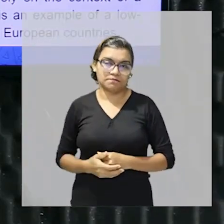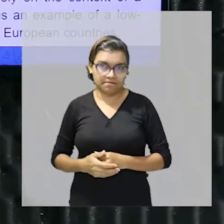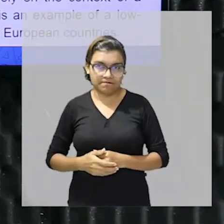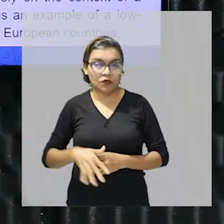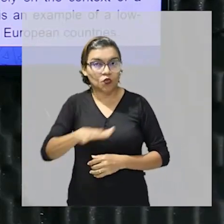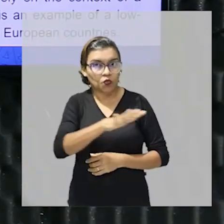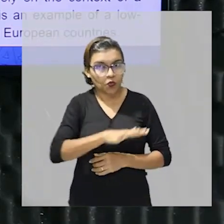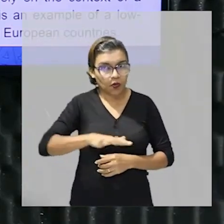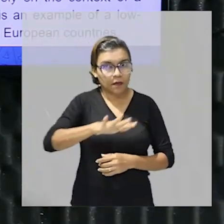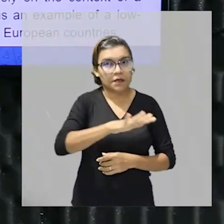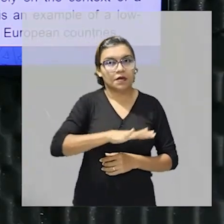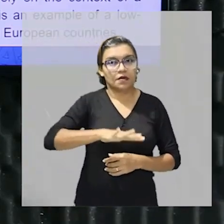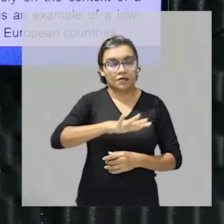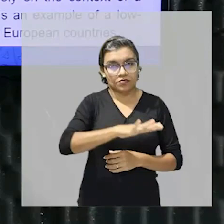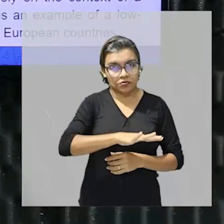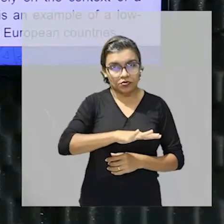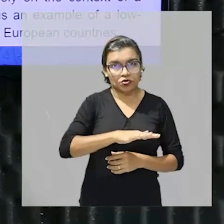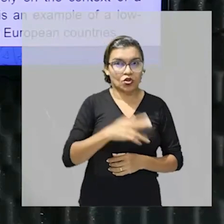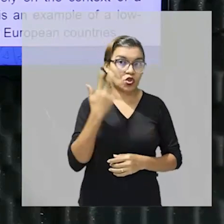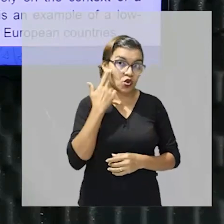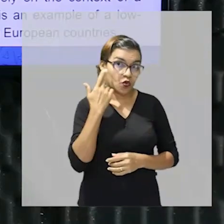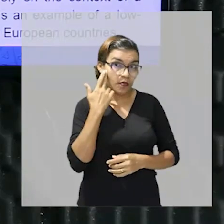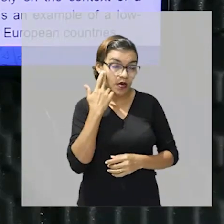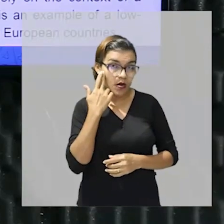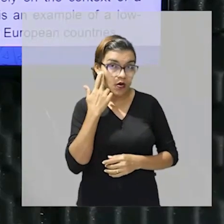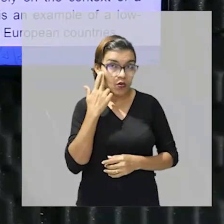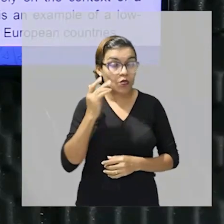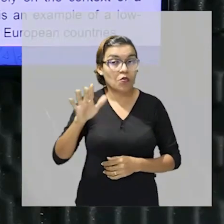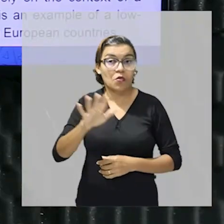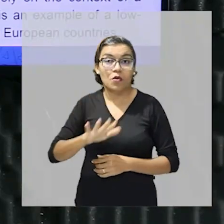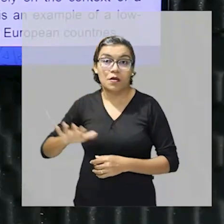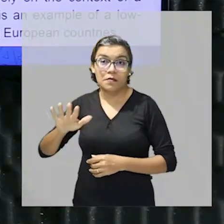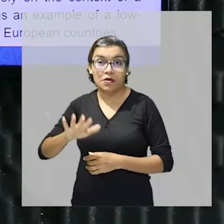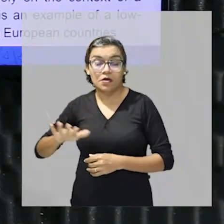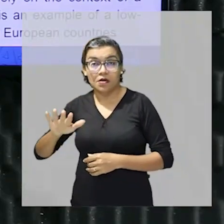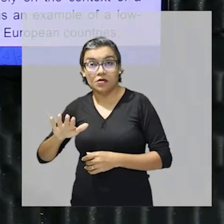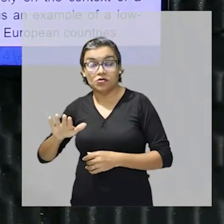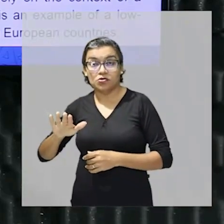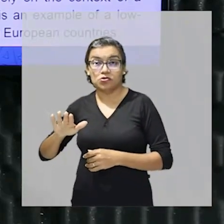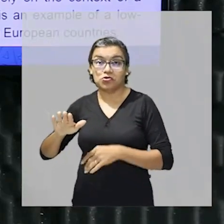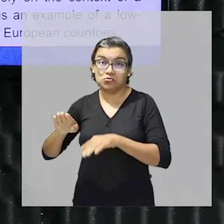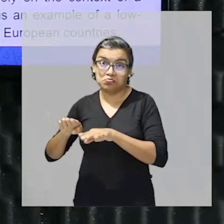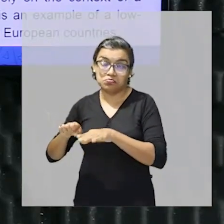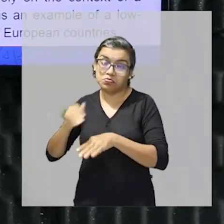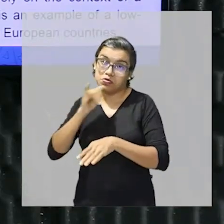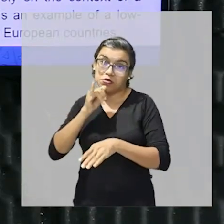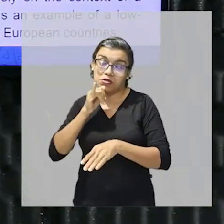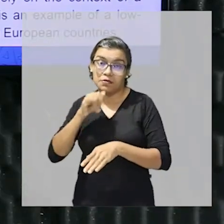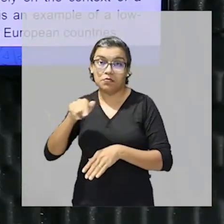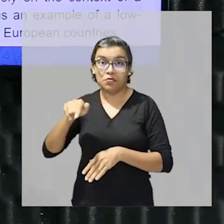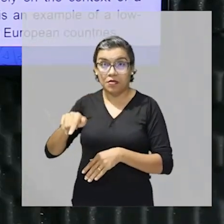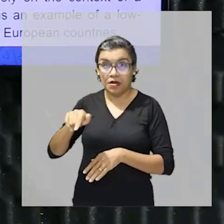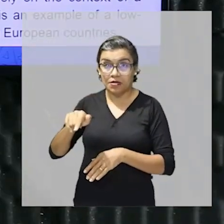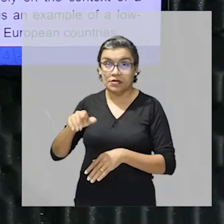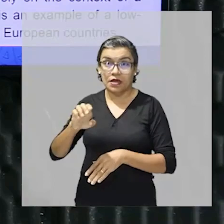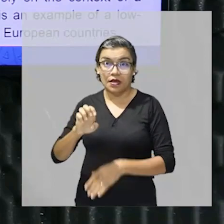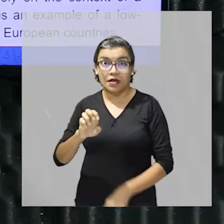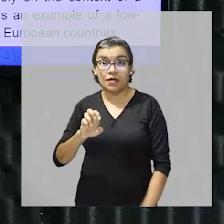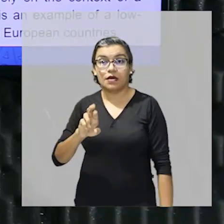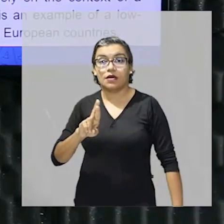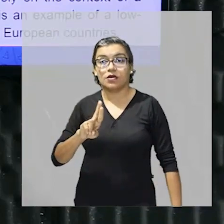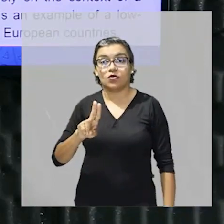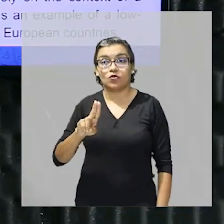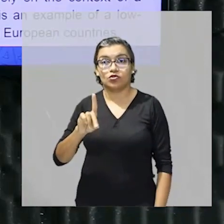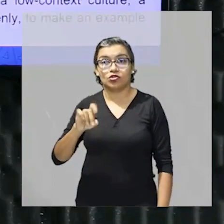mais popular ou num ambiente mais erudito, tá bom? Num contexto mais popular ou mais erudito.